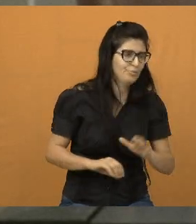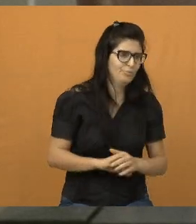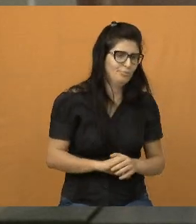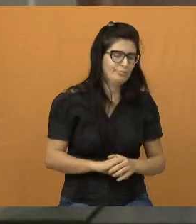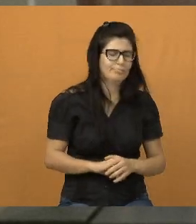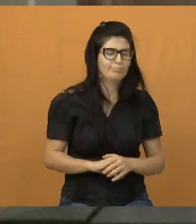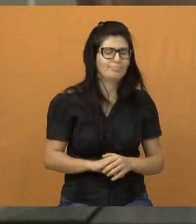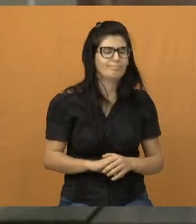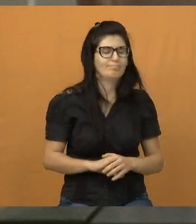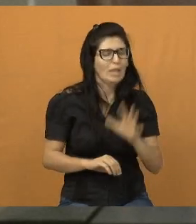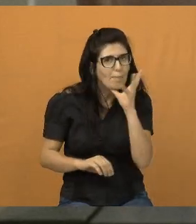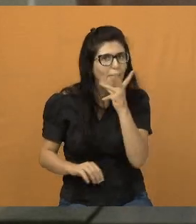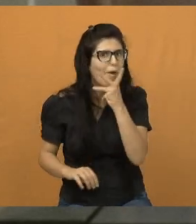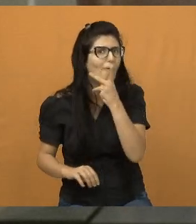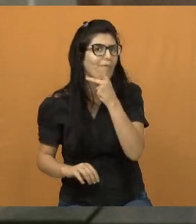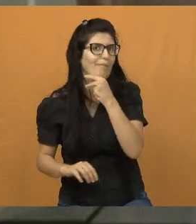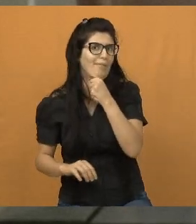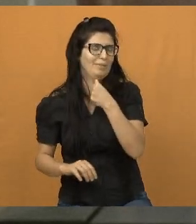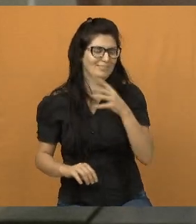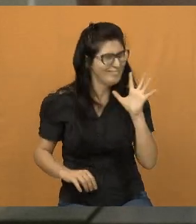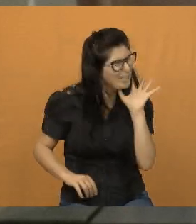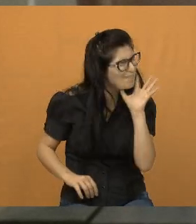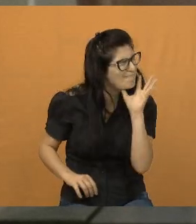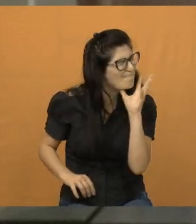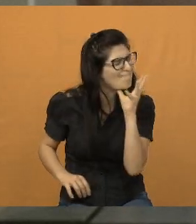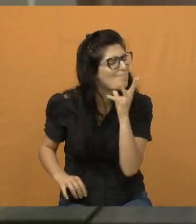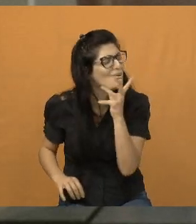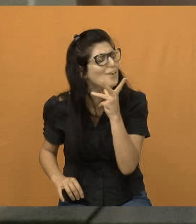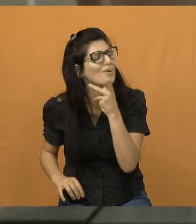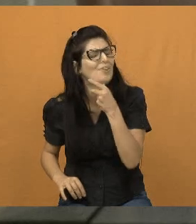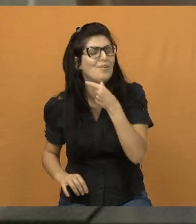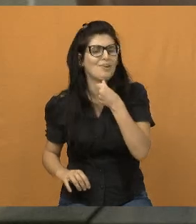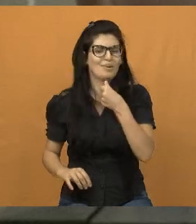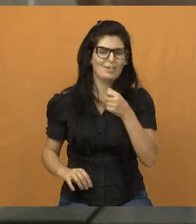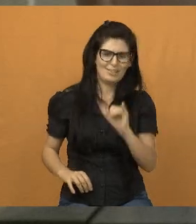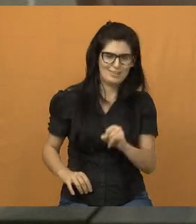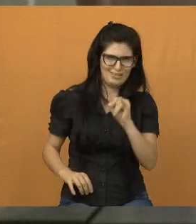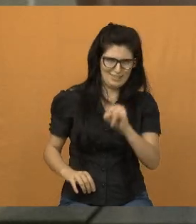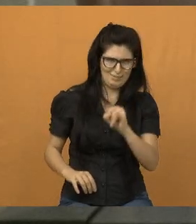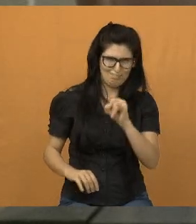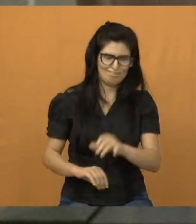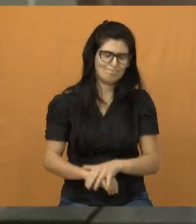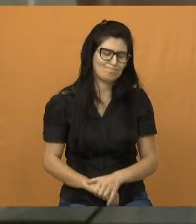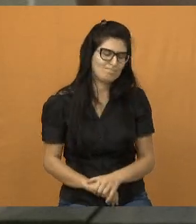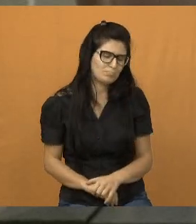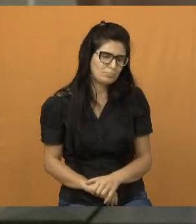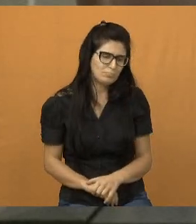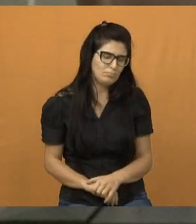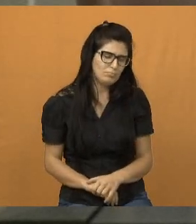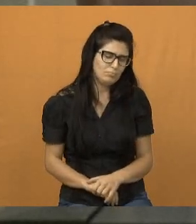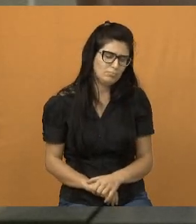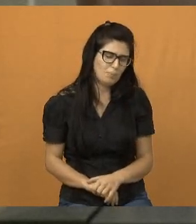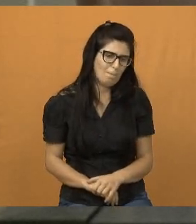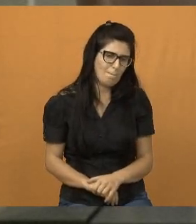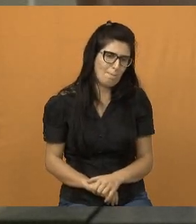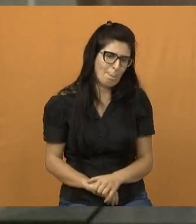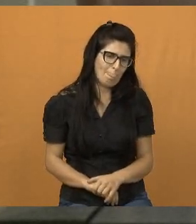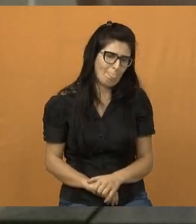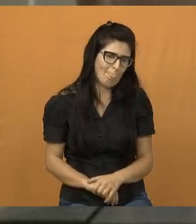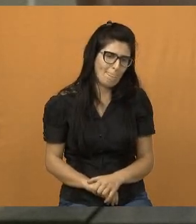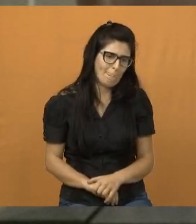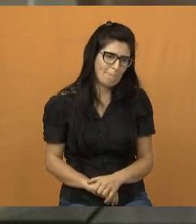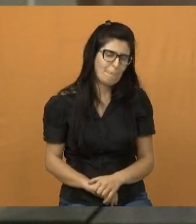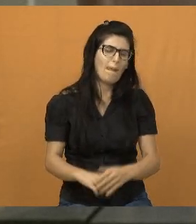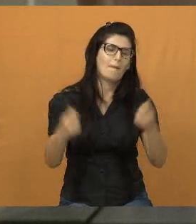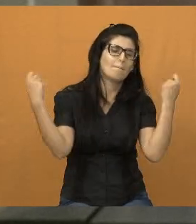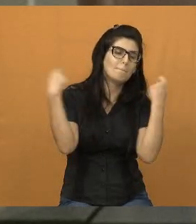plantonista, que é para uma necessidade pontual daquele momento. Então,